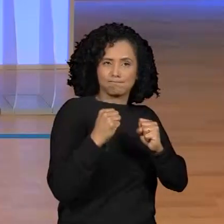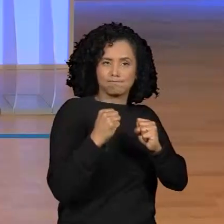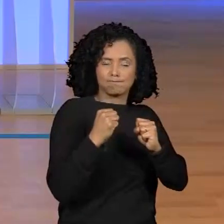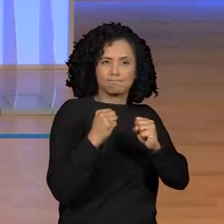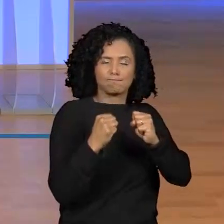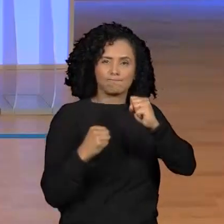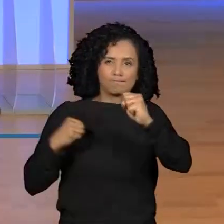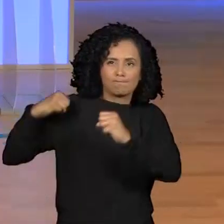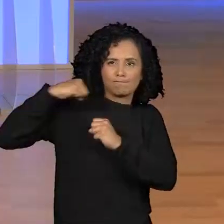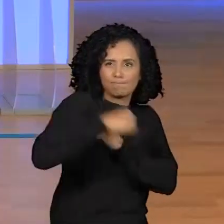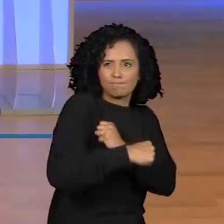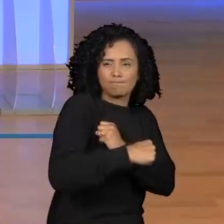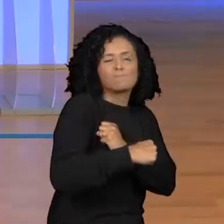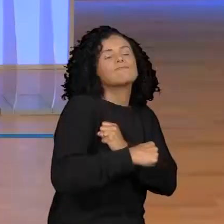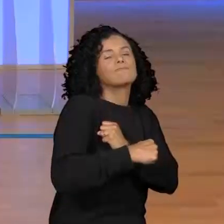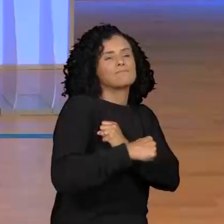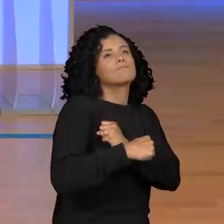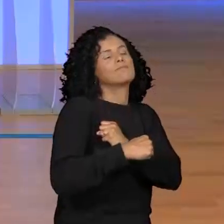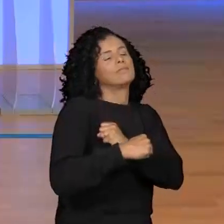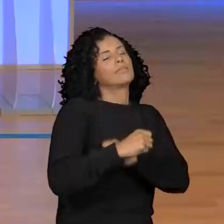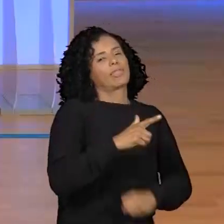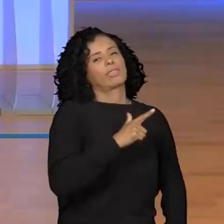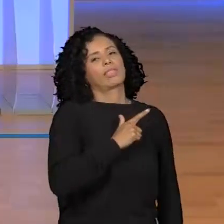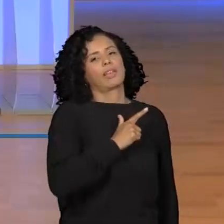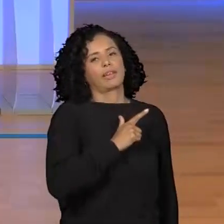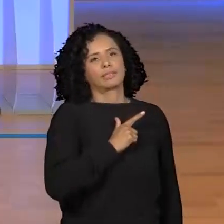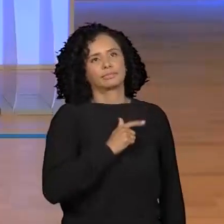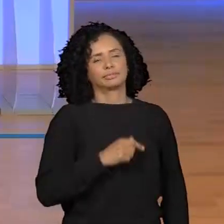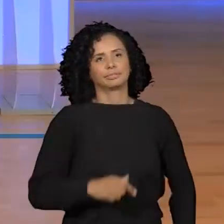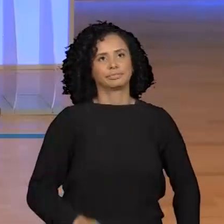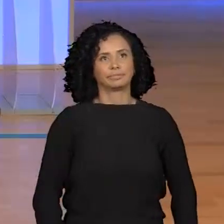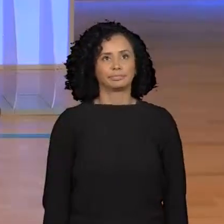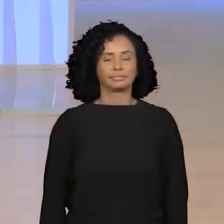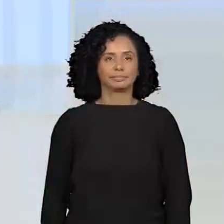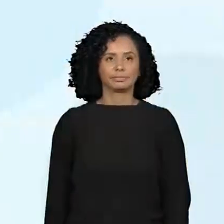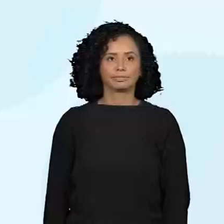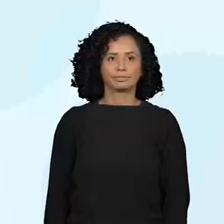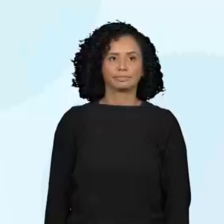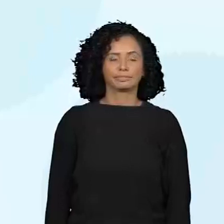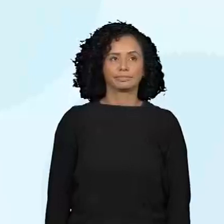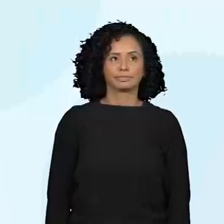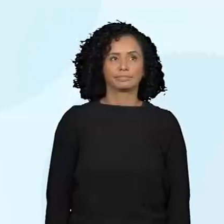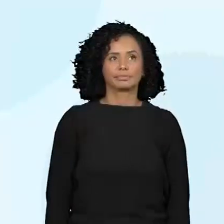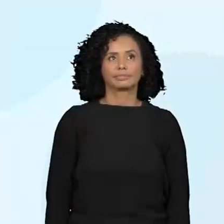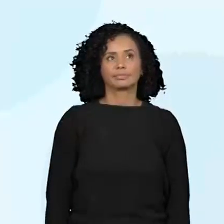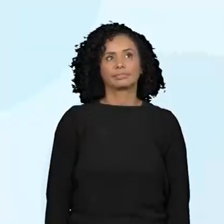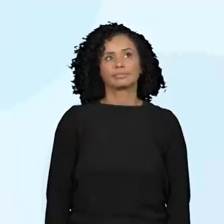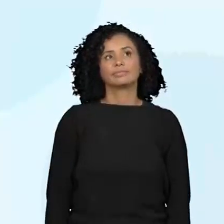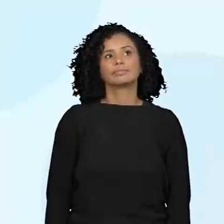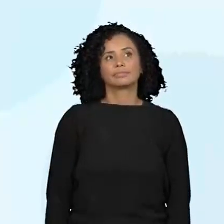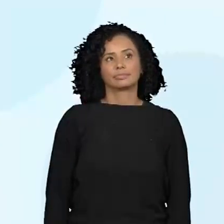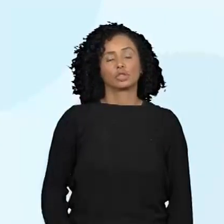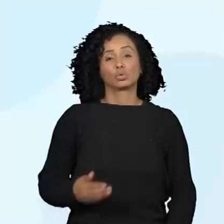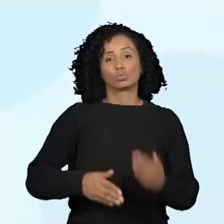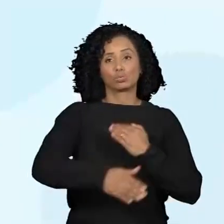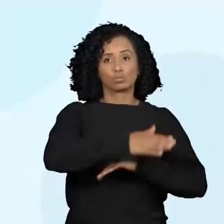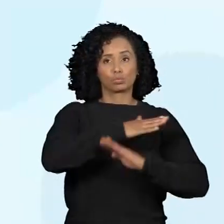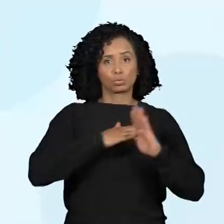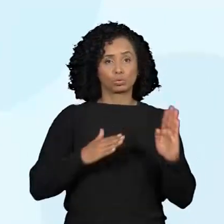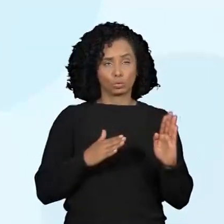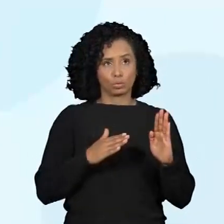ou então até mesmo derrubá-lo no chão. Exemplos dessas lutas, o judô,